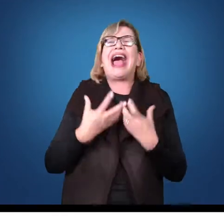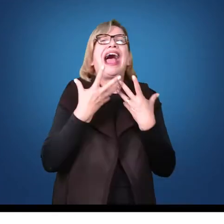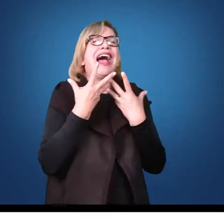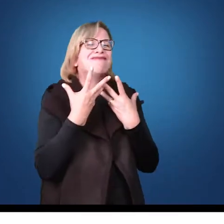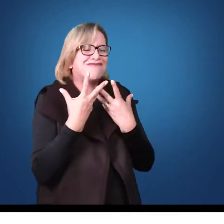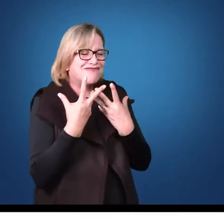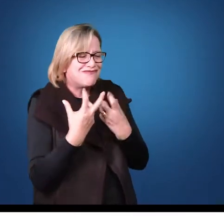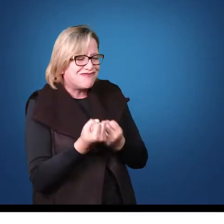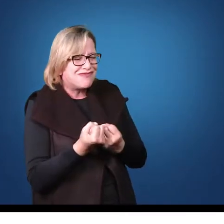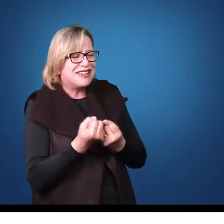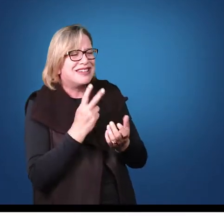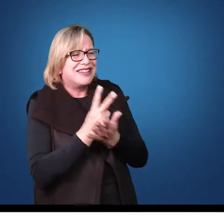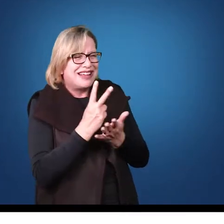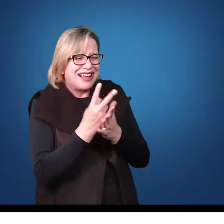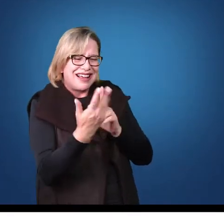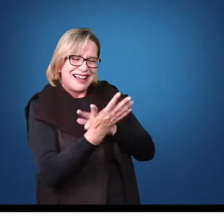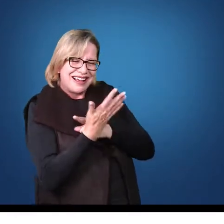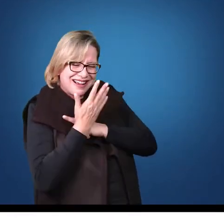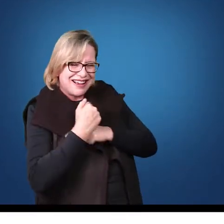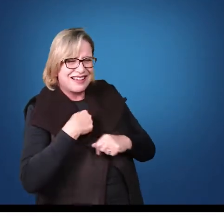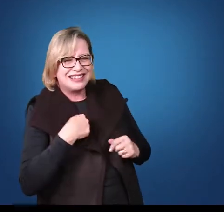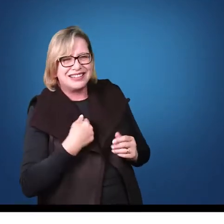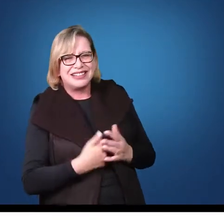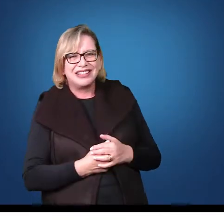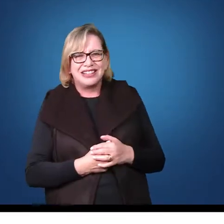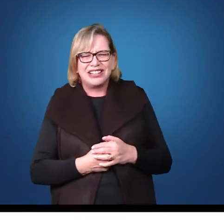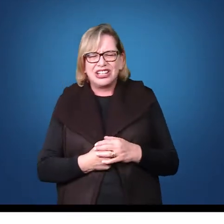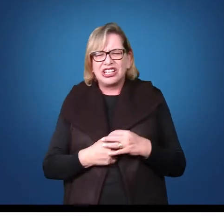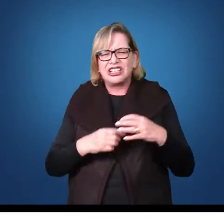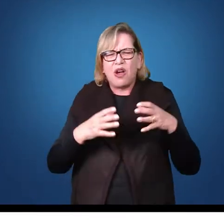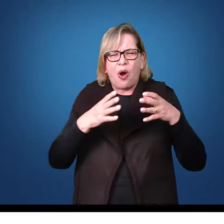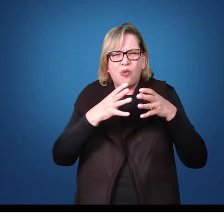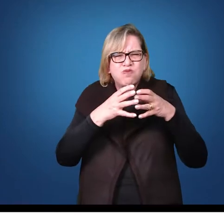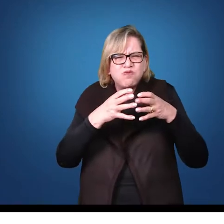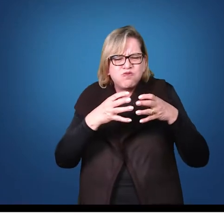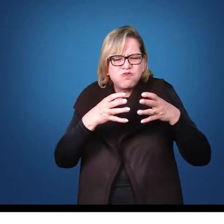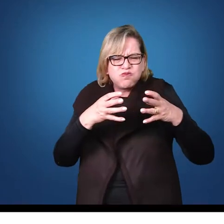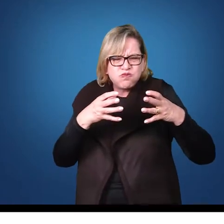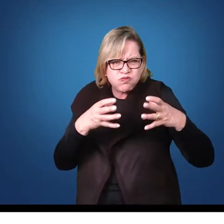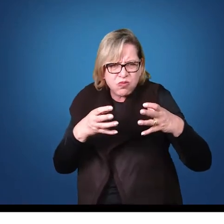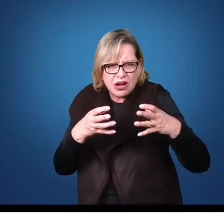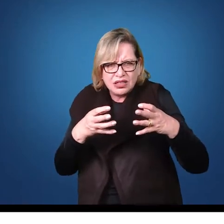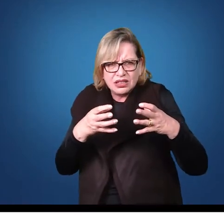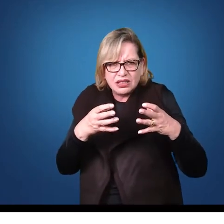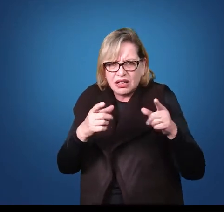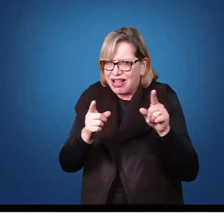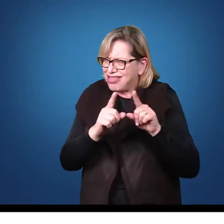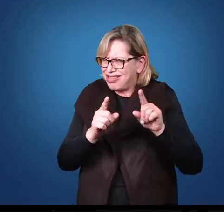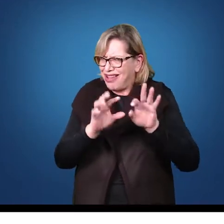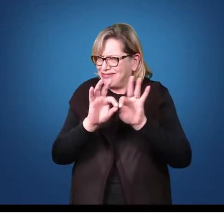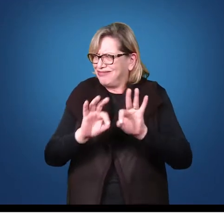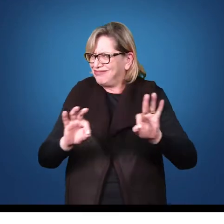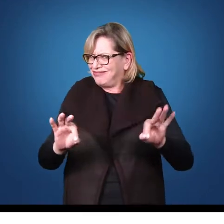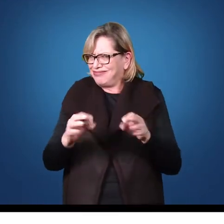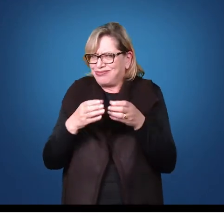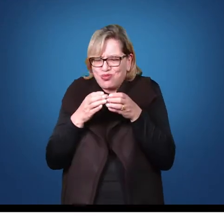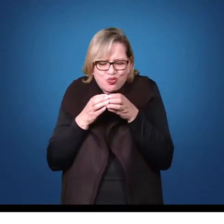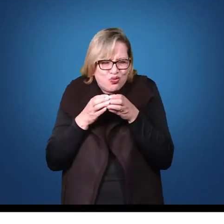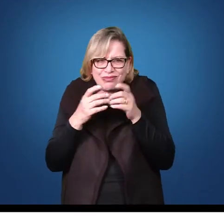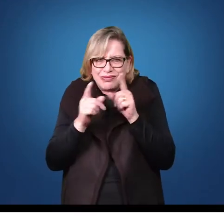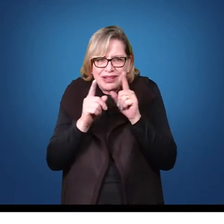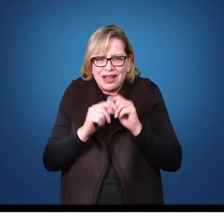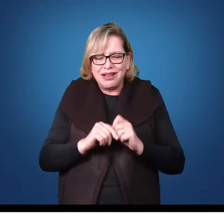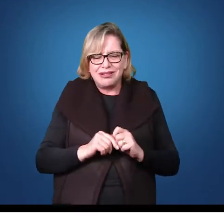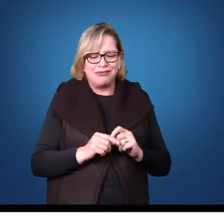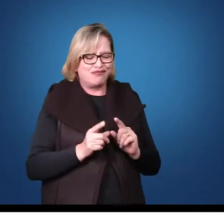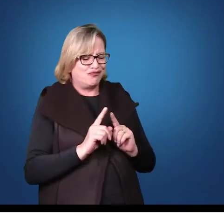Claro, ajuda muito bem-vindo. Ah, que rabanete. Não é qualquer rabanete, não é, vovô? Não.